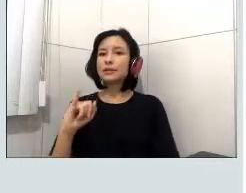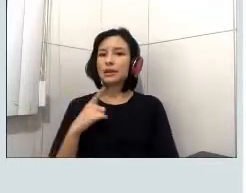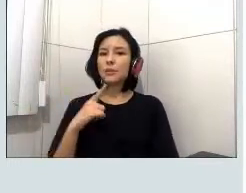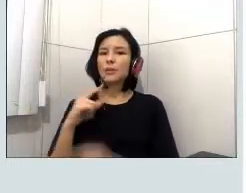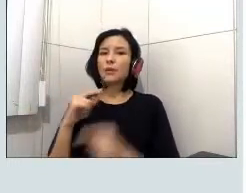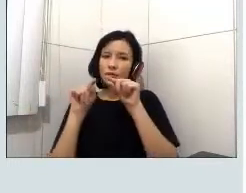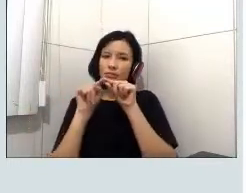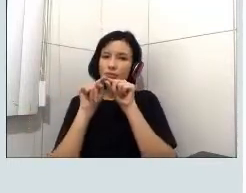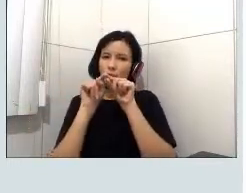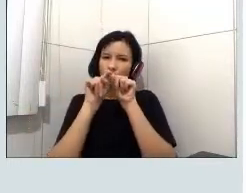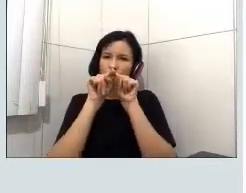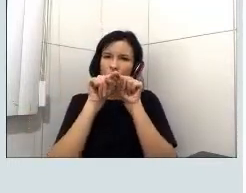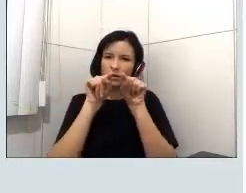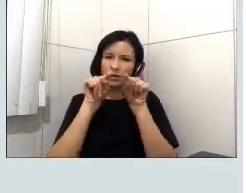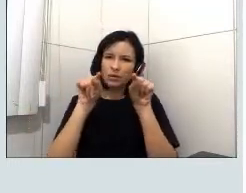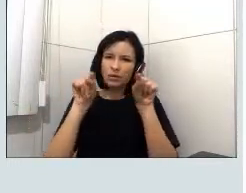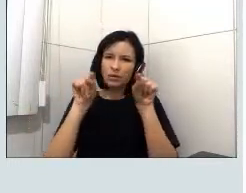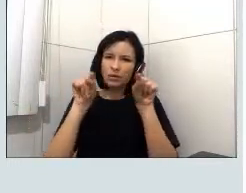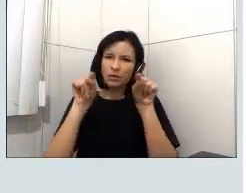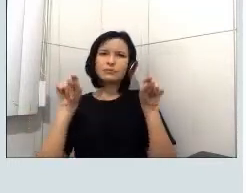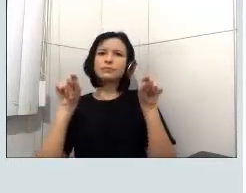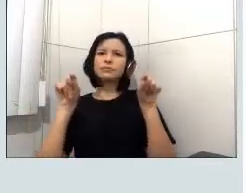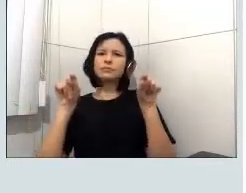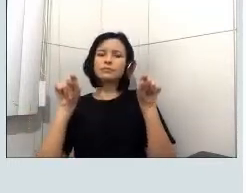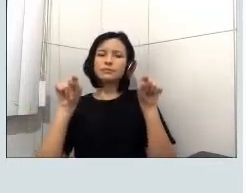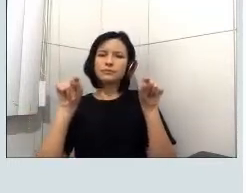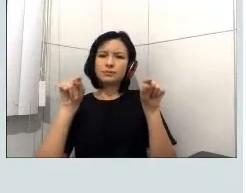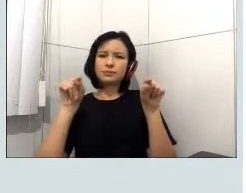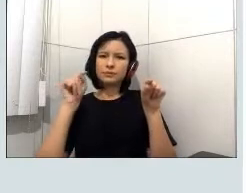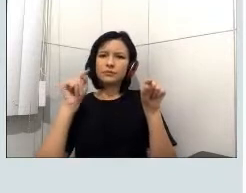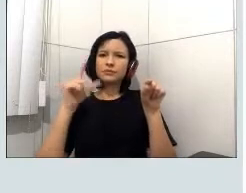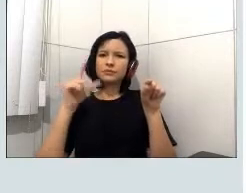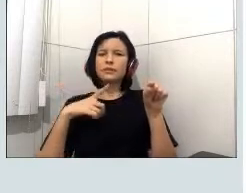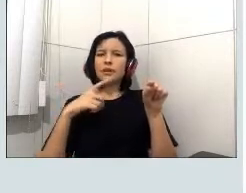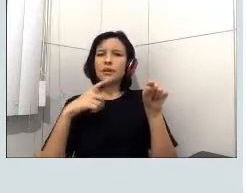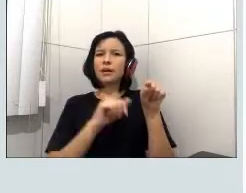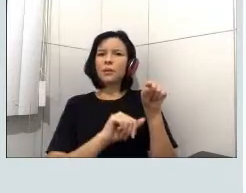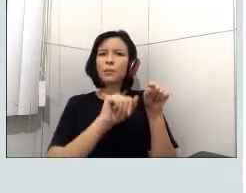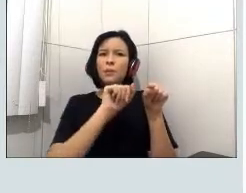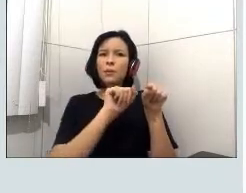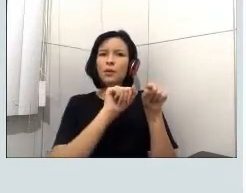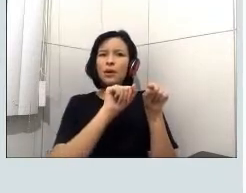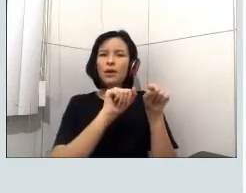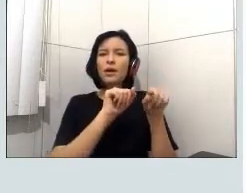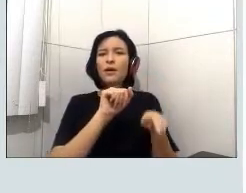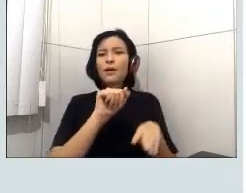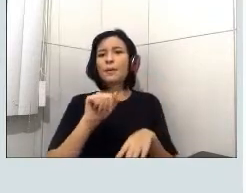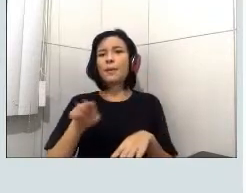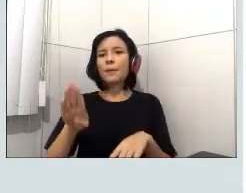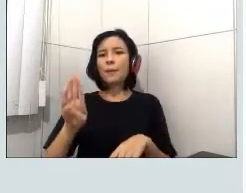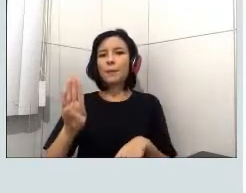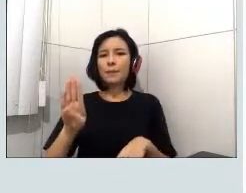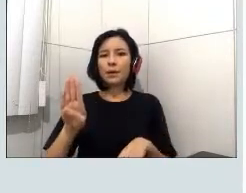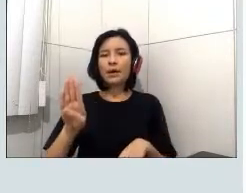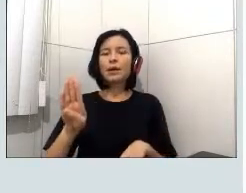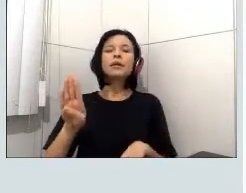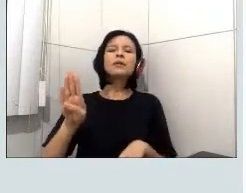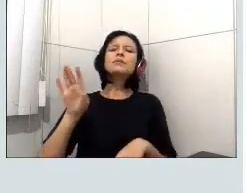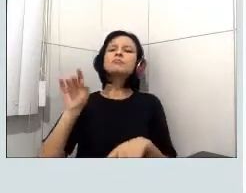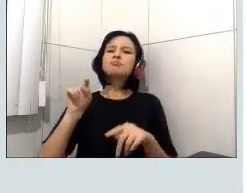aí, onde ela tem um A e um B, um ponto A e um ponto B.